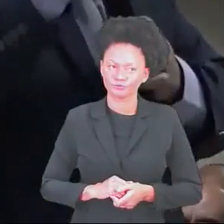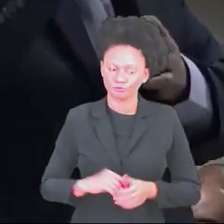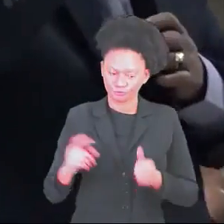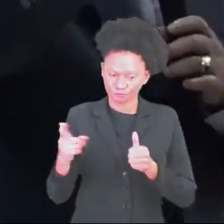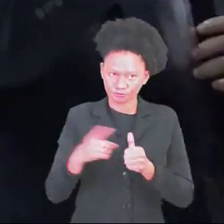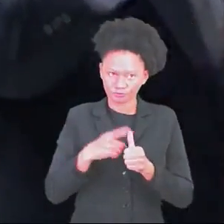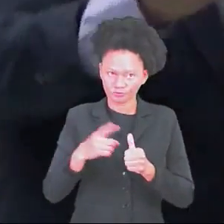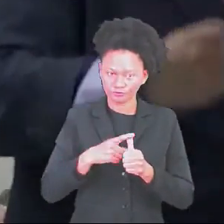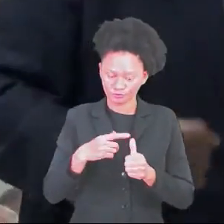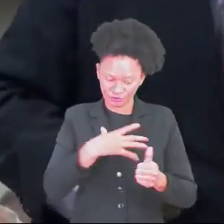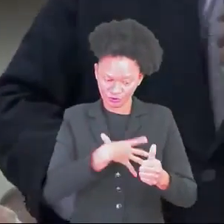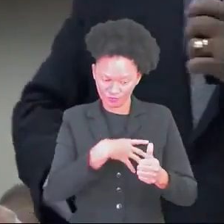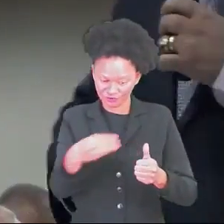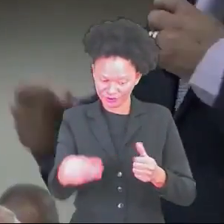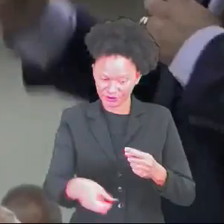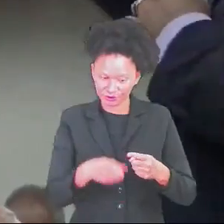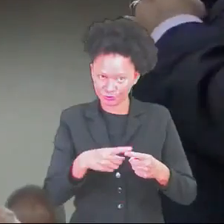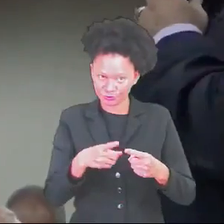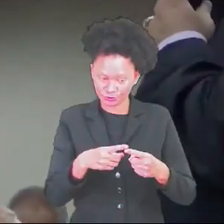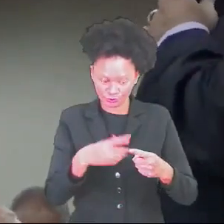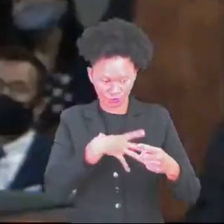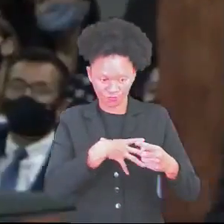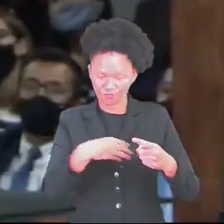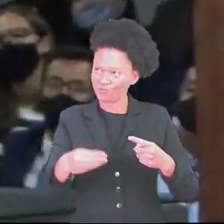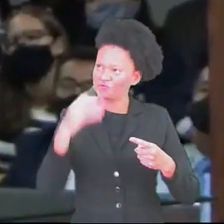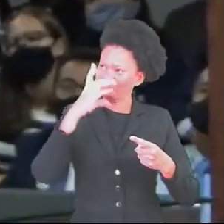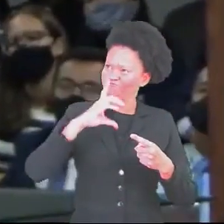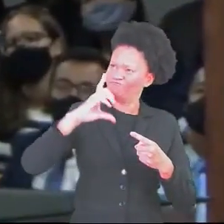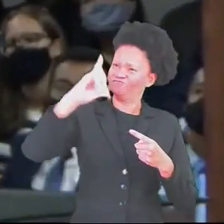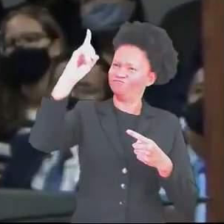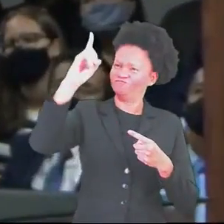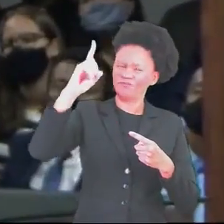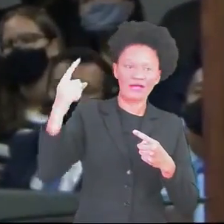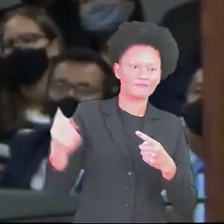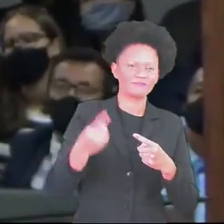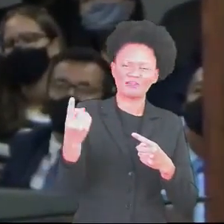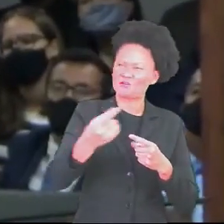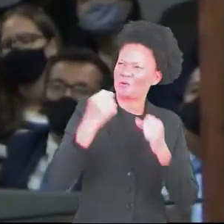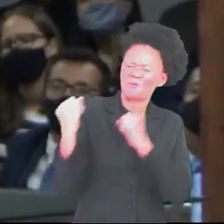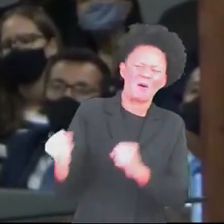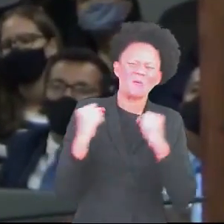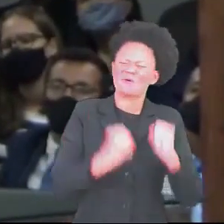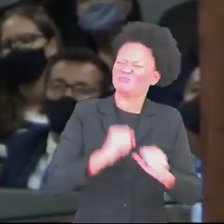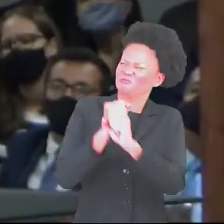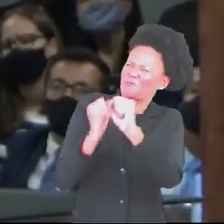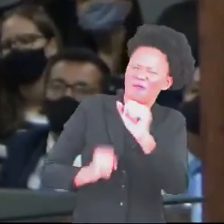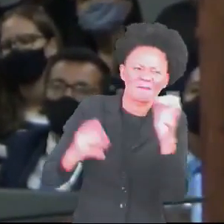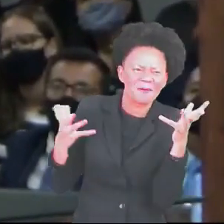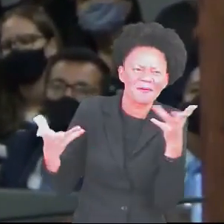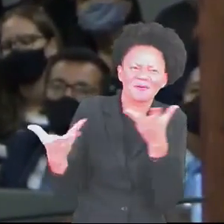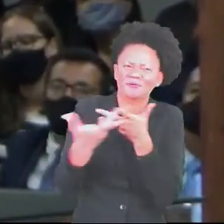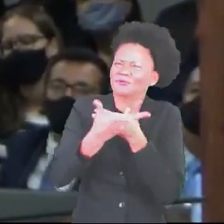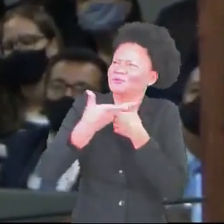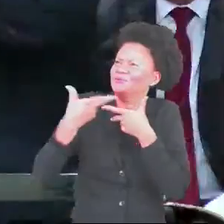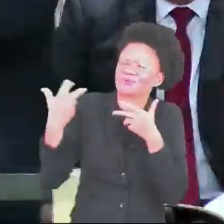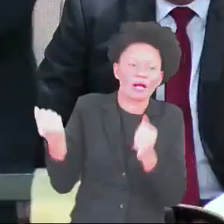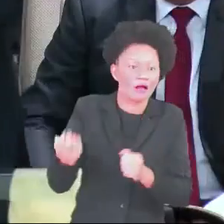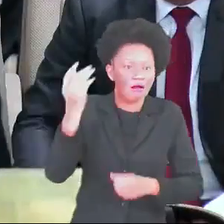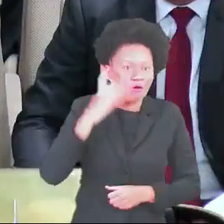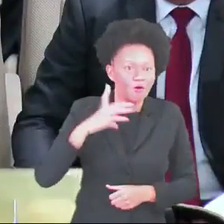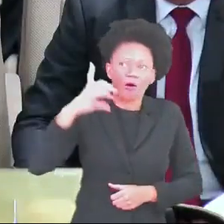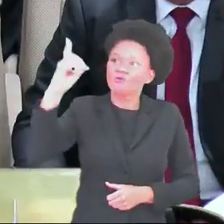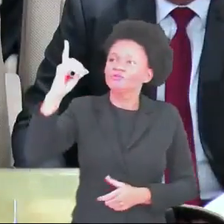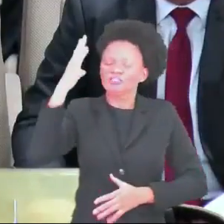Primeiro, sou filho. Sou filho de um Deus que é eterno, poderoso, grandioso, maravilhoso. Um Deus